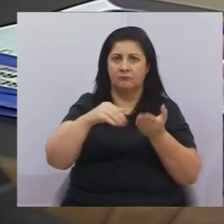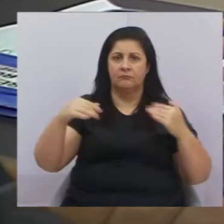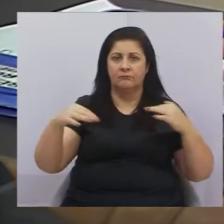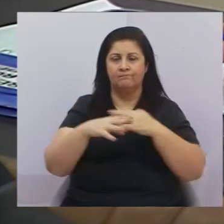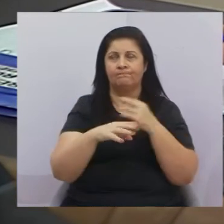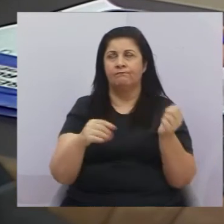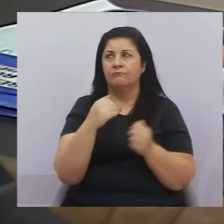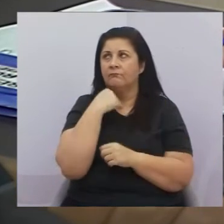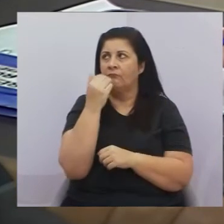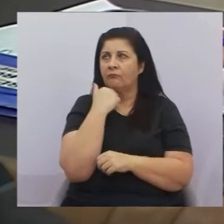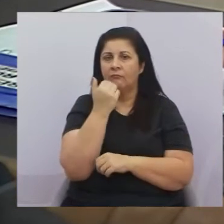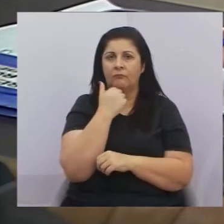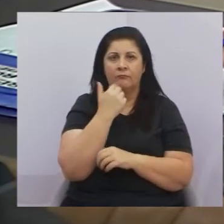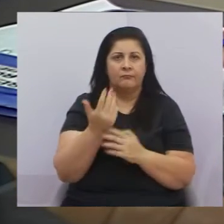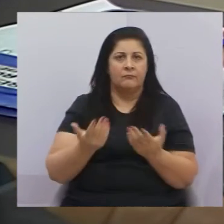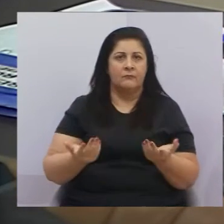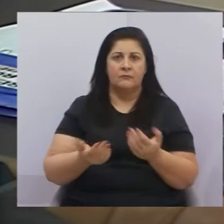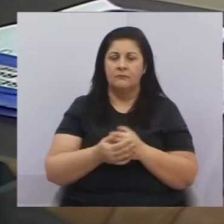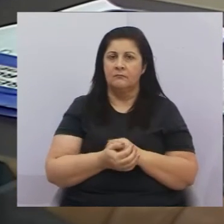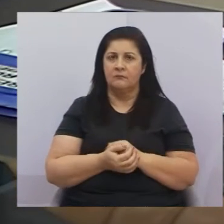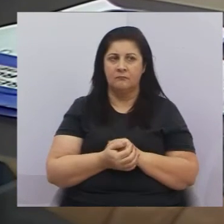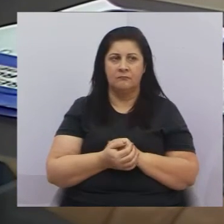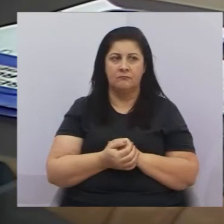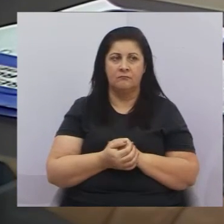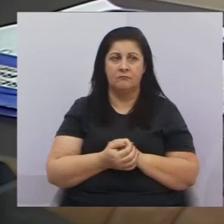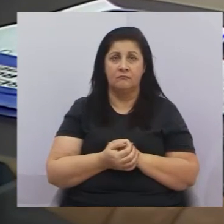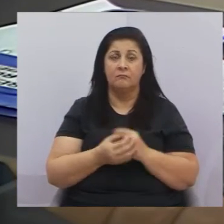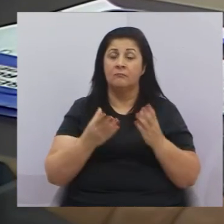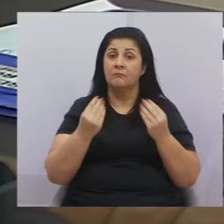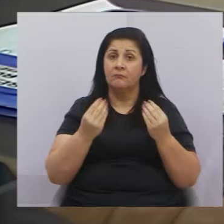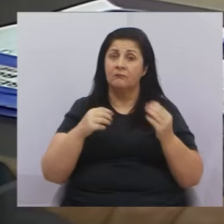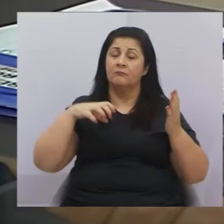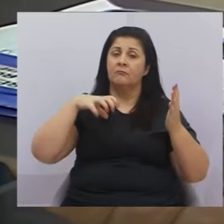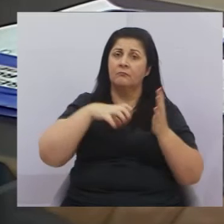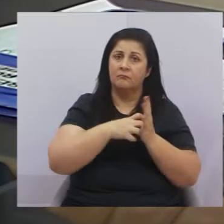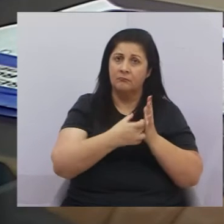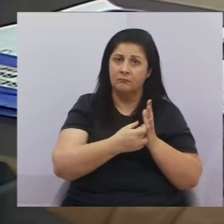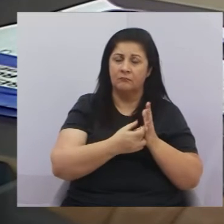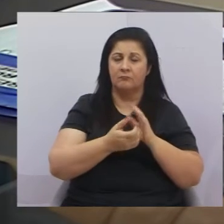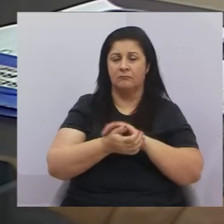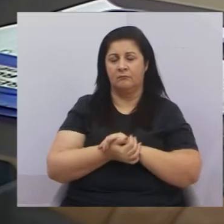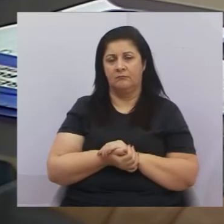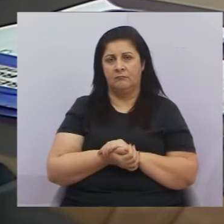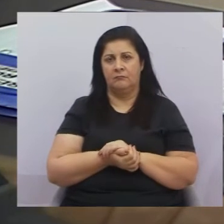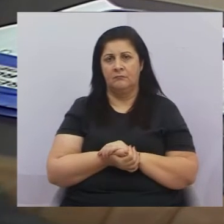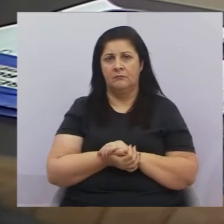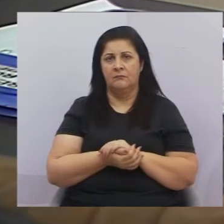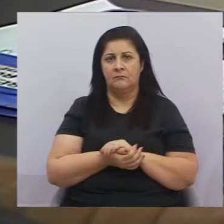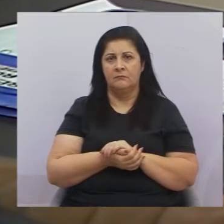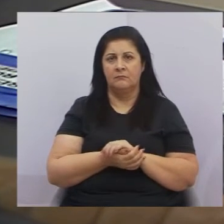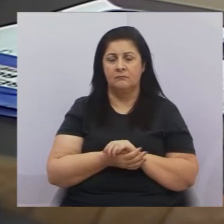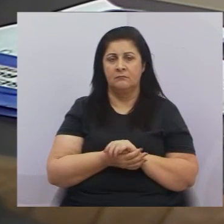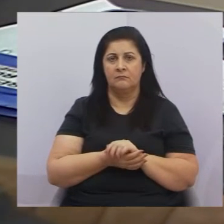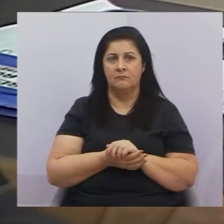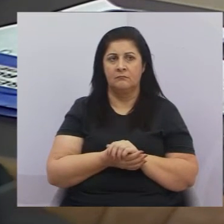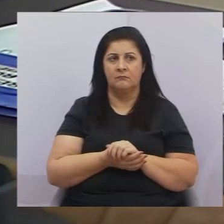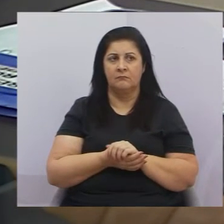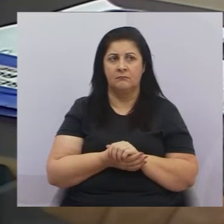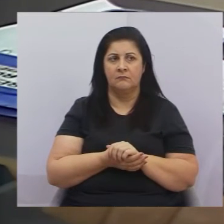nada foi feito até agora, as lombadas. E acidente direto. Então, eu gostaria que a mobilidade